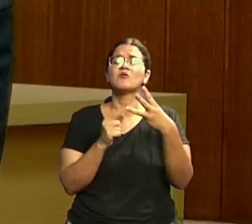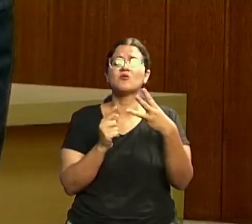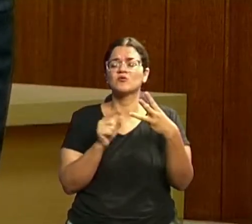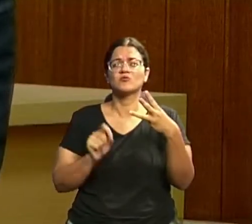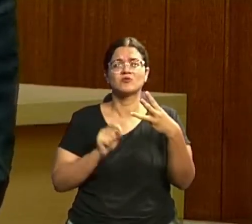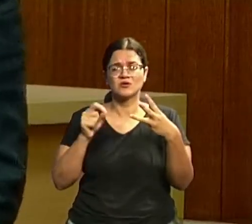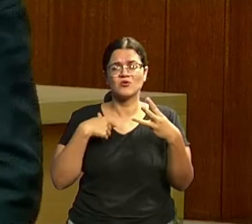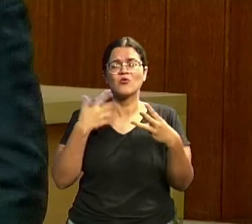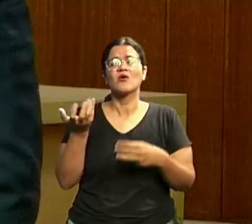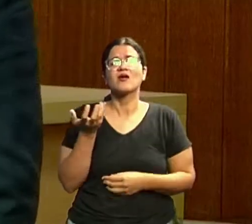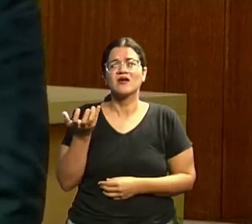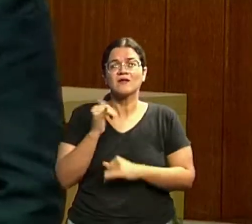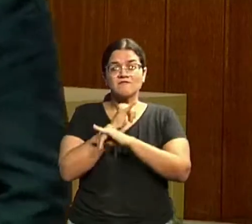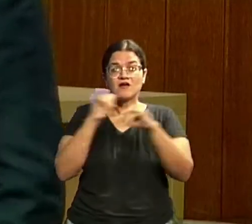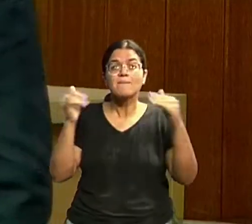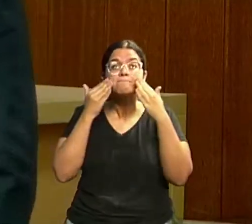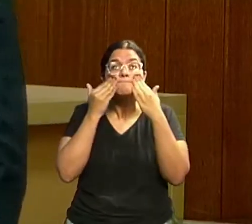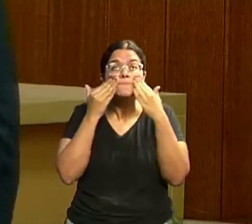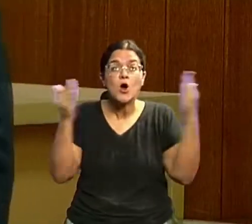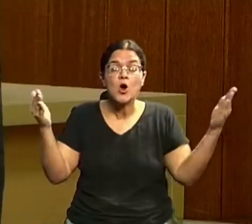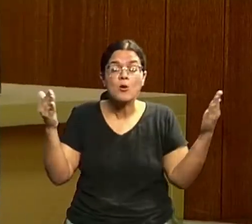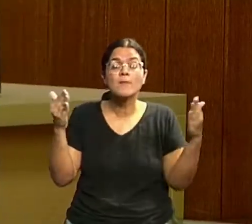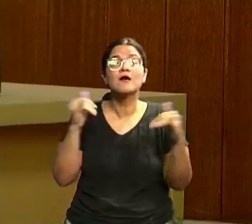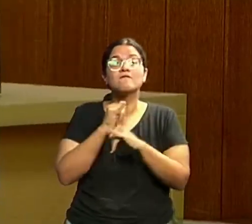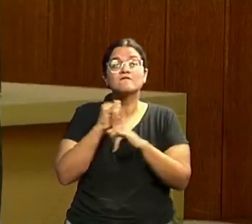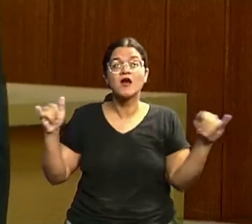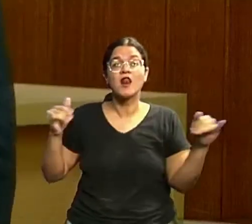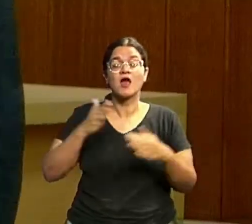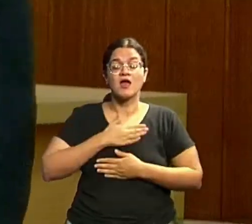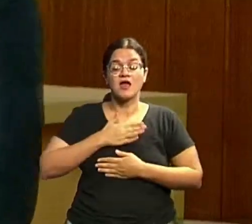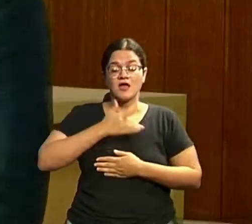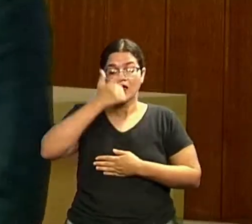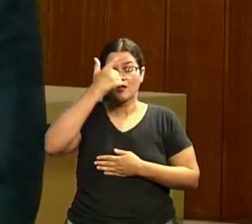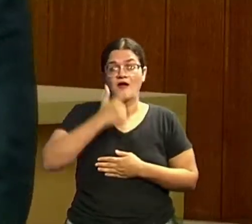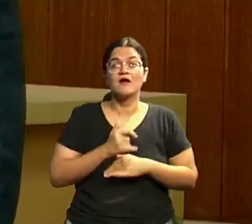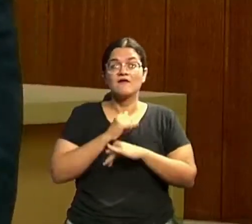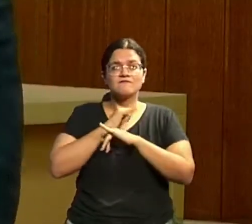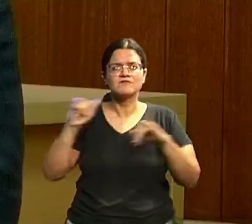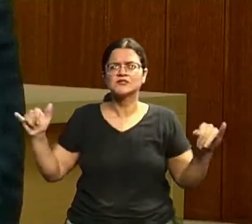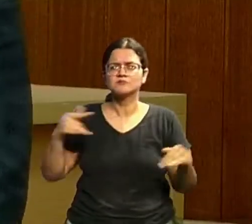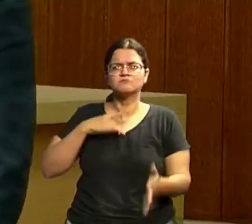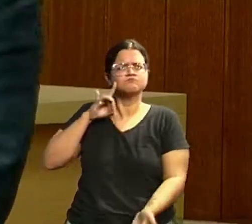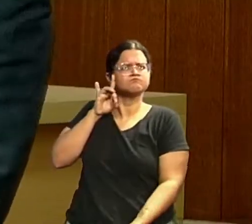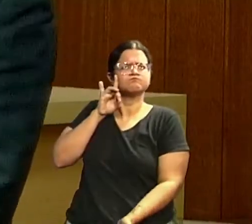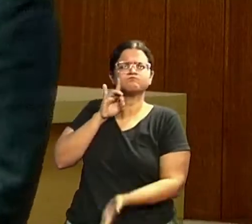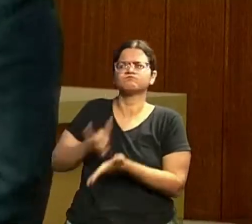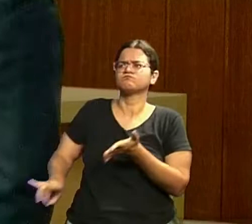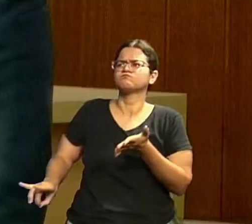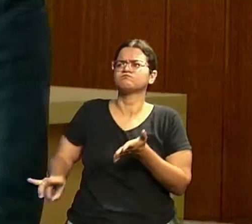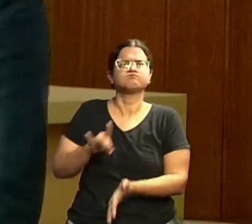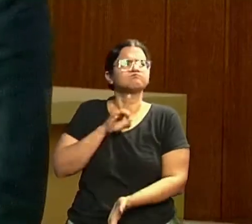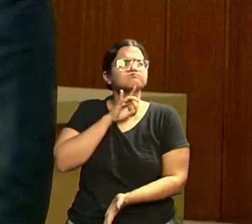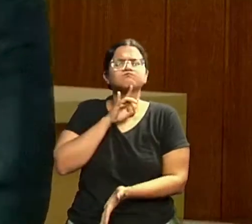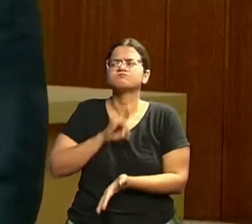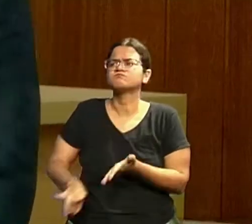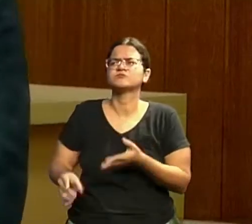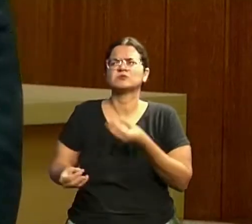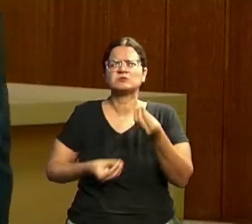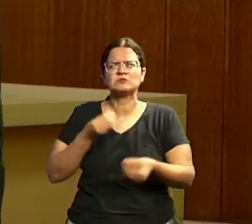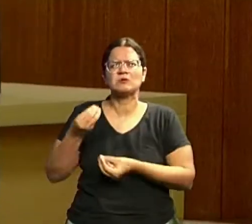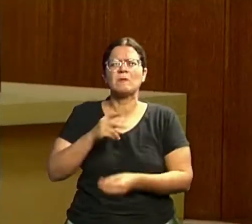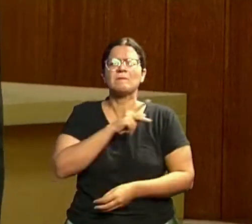o mais importante, eu quero aqui de público declarar, né, a minha repulsa à atitude